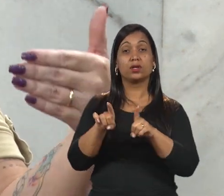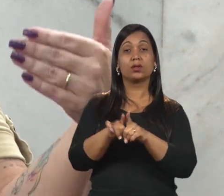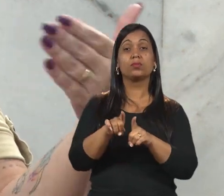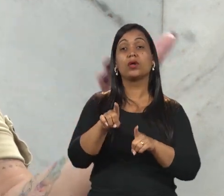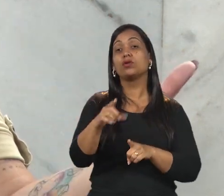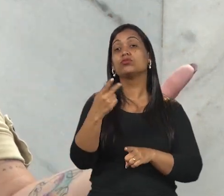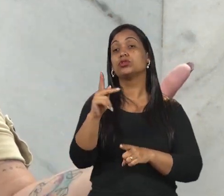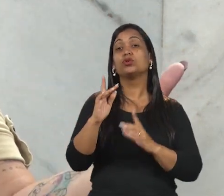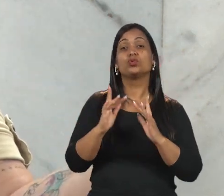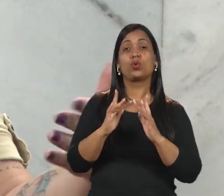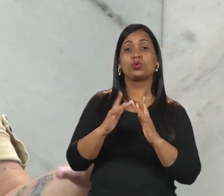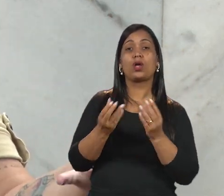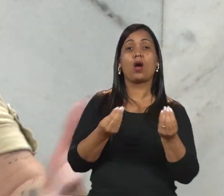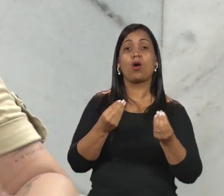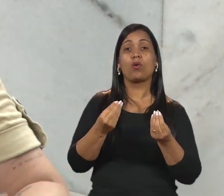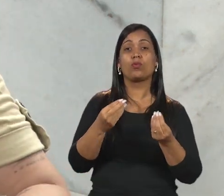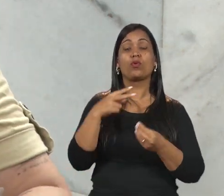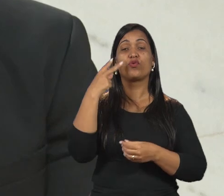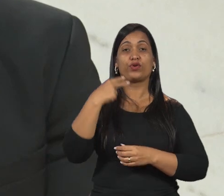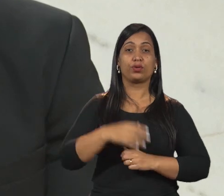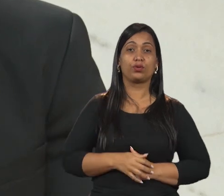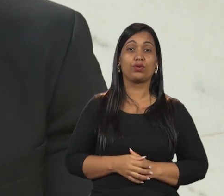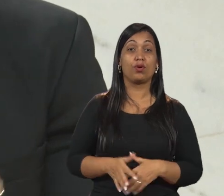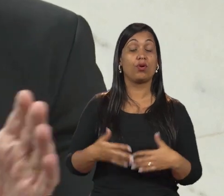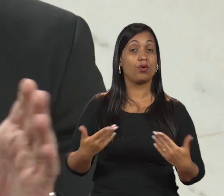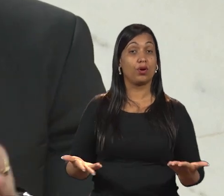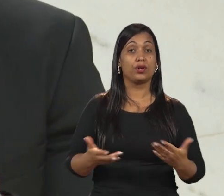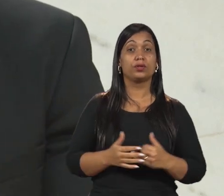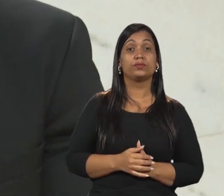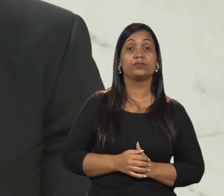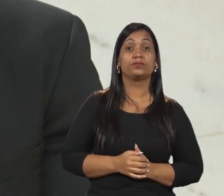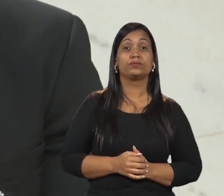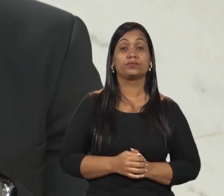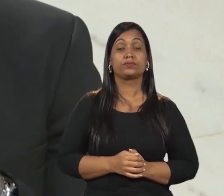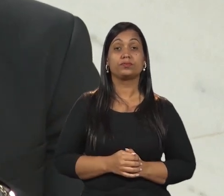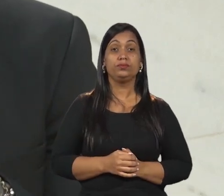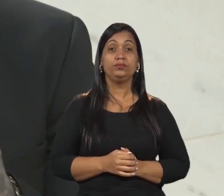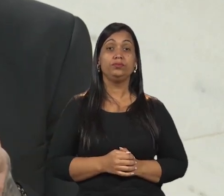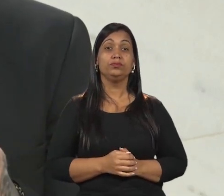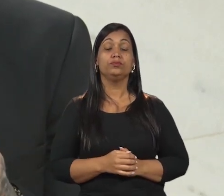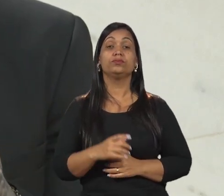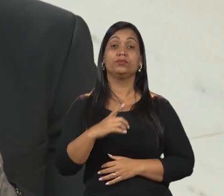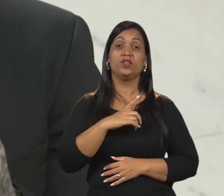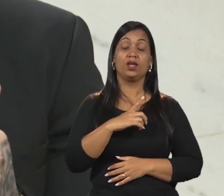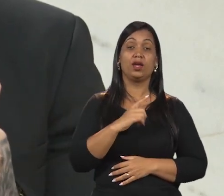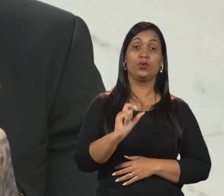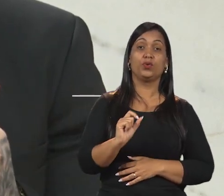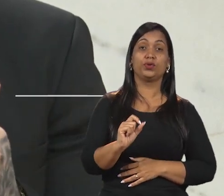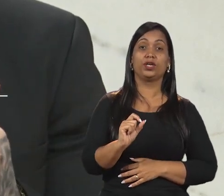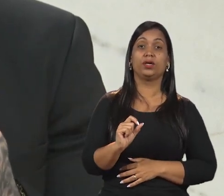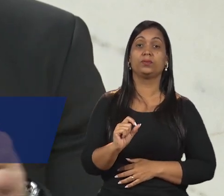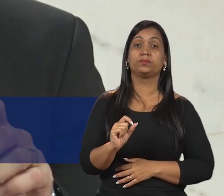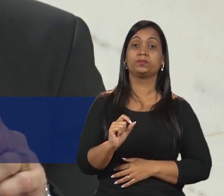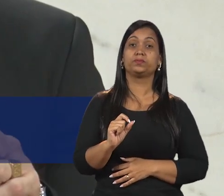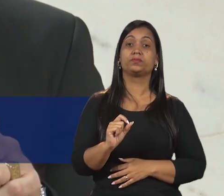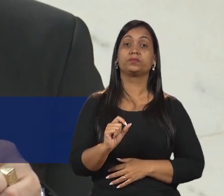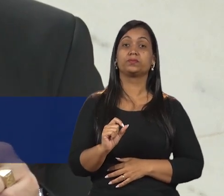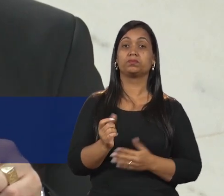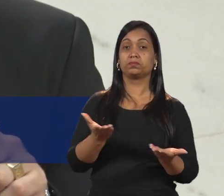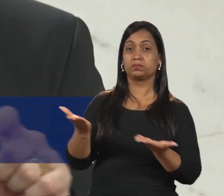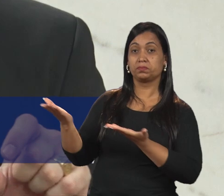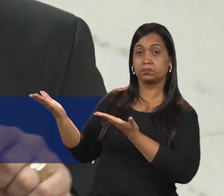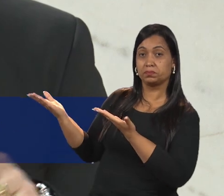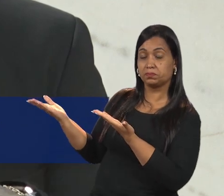quiser falar com o vereador, faz como? Olha, começando pelos nossos contatos, nós temos o arroba